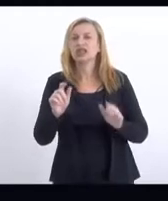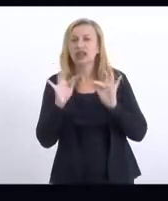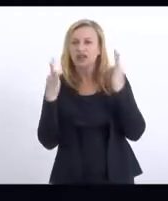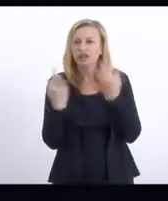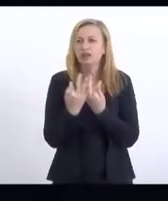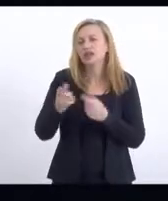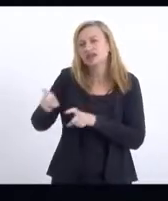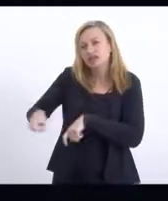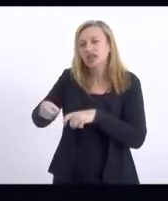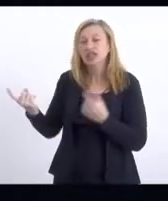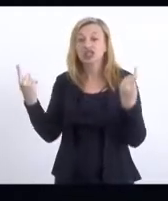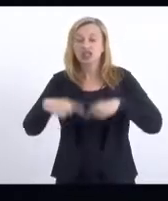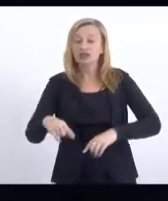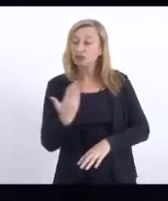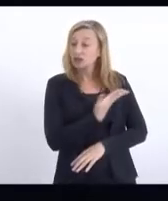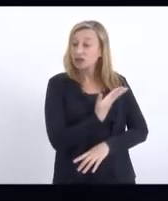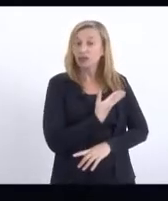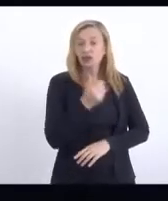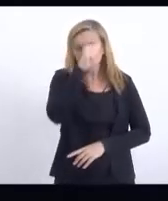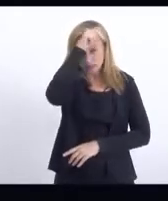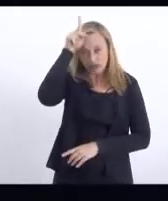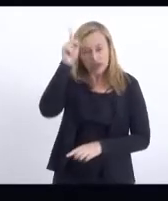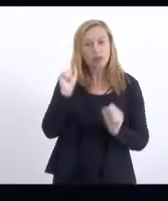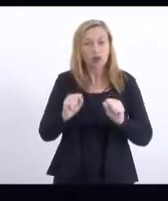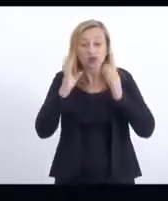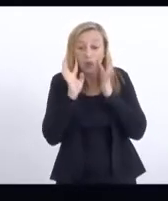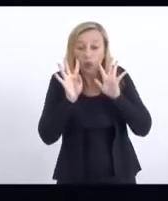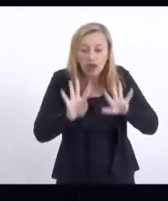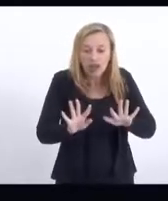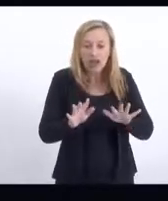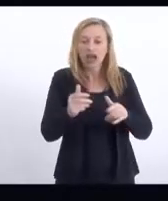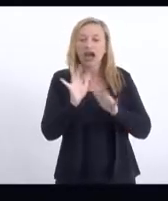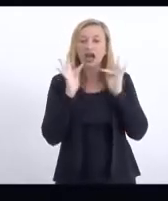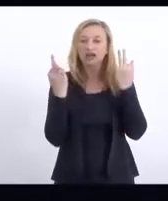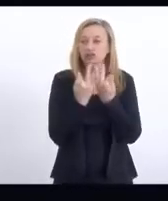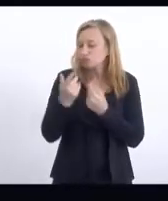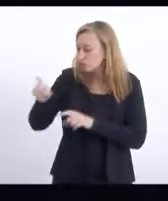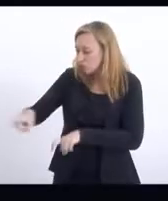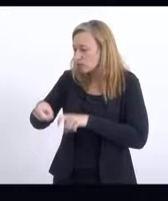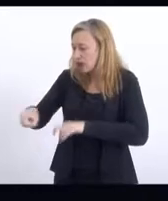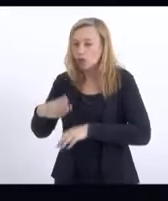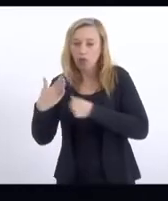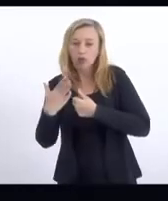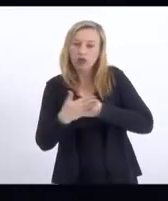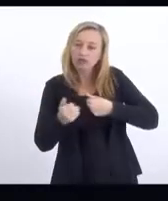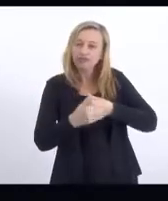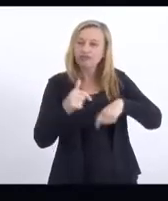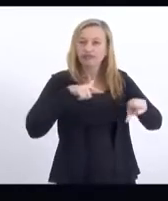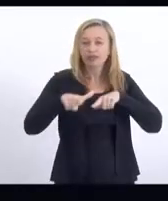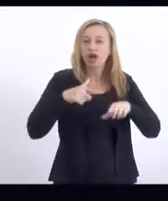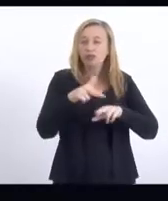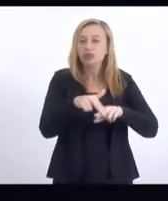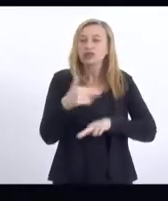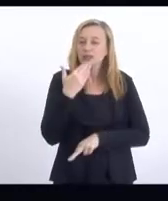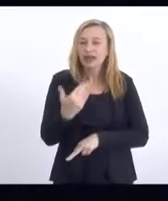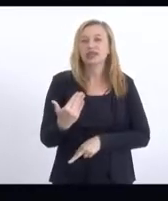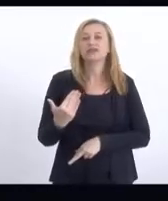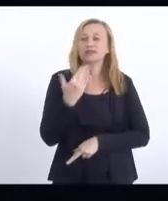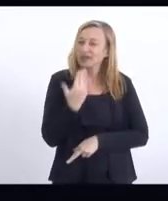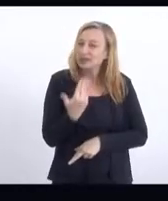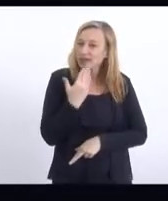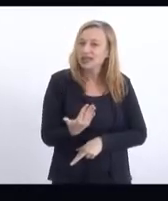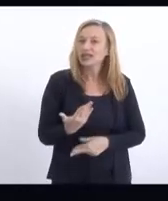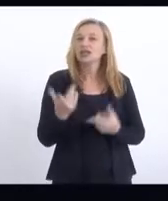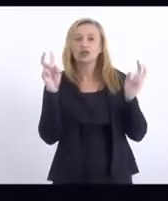um desafio também aos nossos amigos prefeitos, né, que também possam olhar a agricultura familiar com carinho e trabalho. E por isso que a gente pede muito